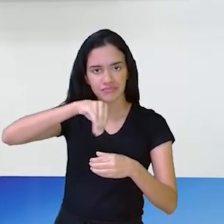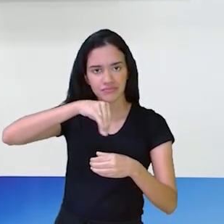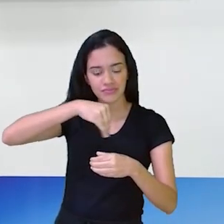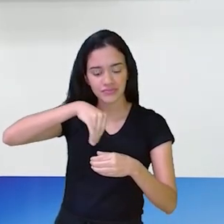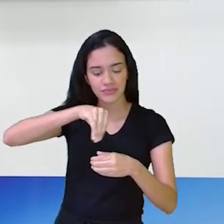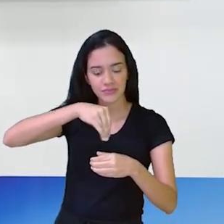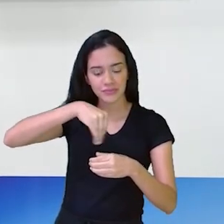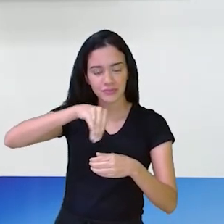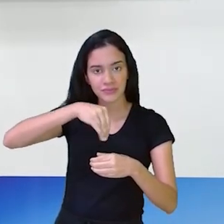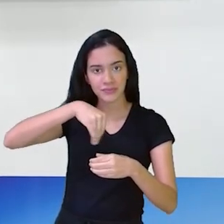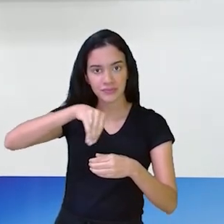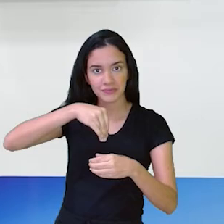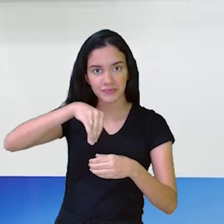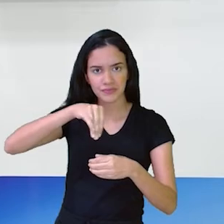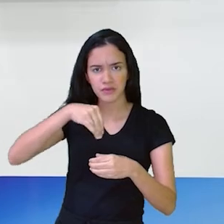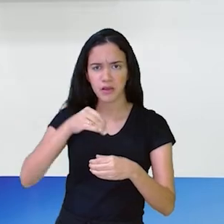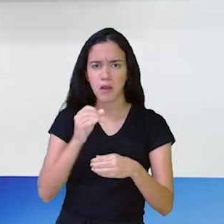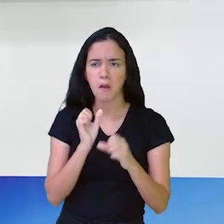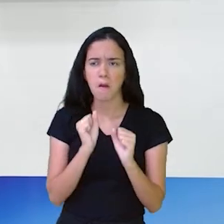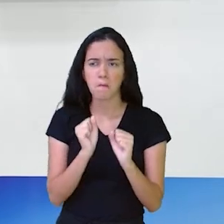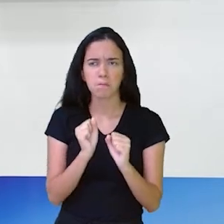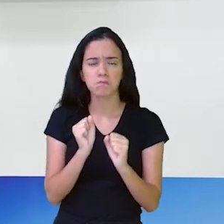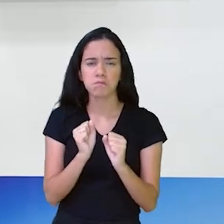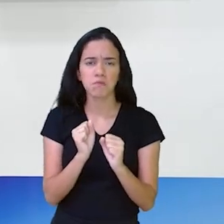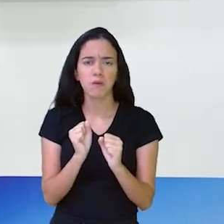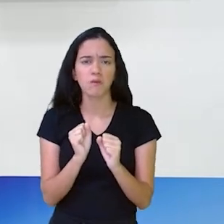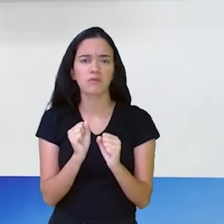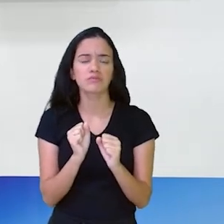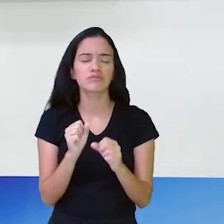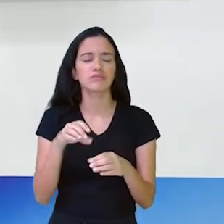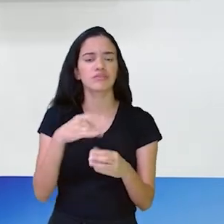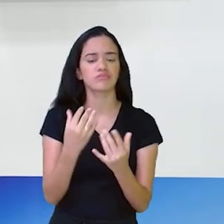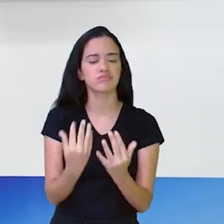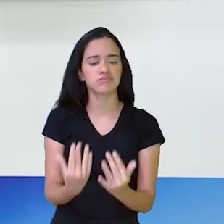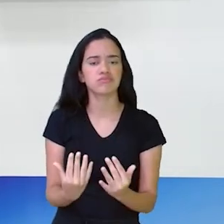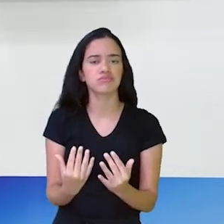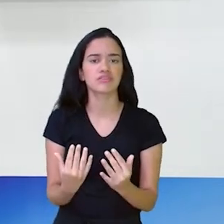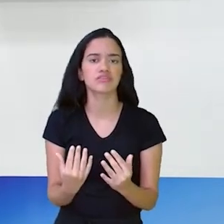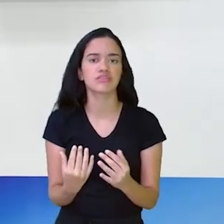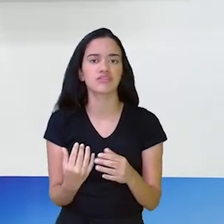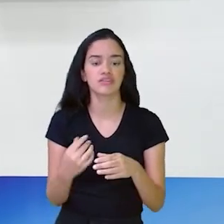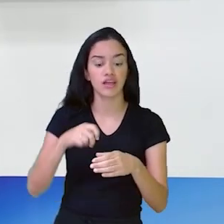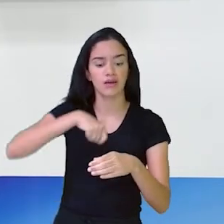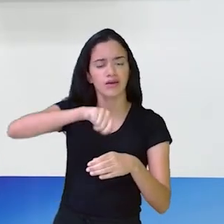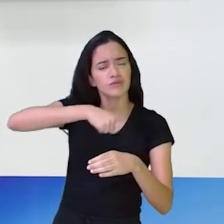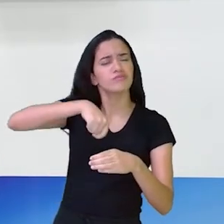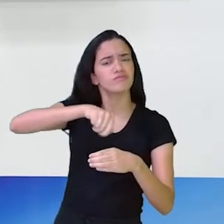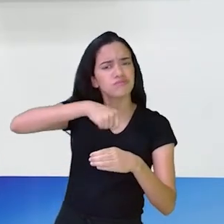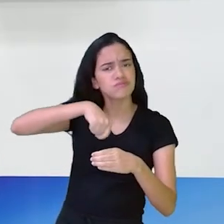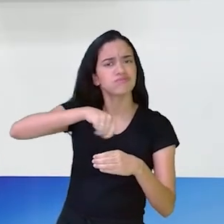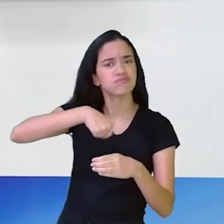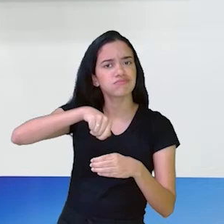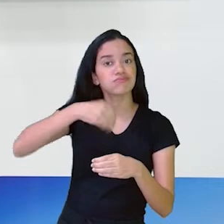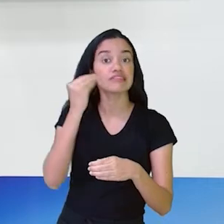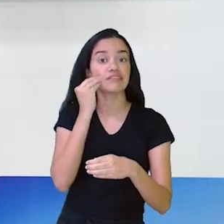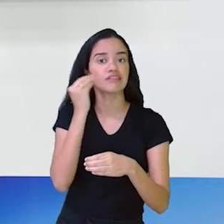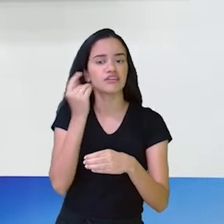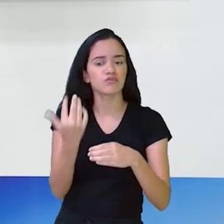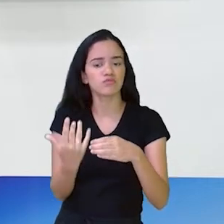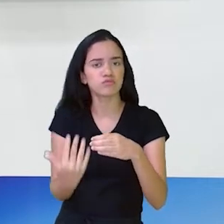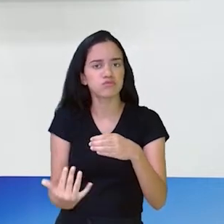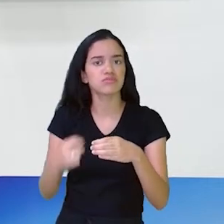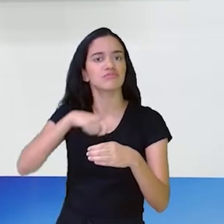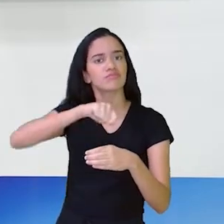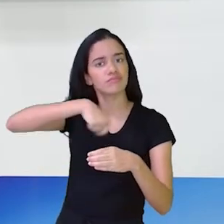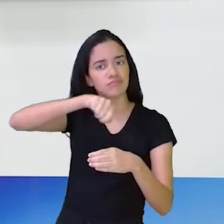que puder, tá? Pode ser que ela faça alguns bolinhos, e aí você tenta diluir o máximo que você puder,